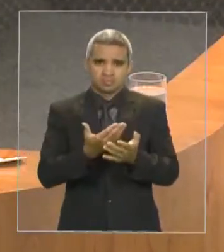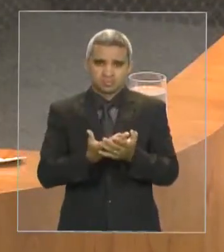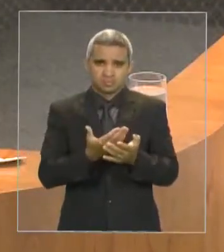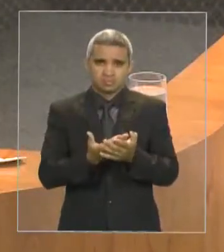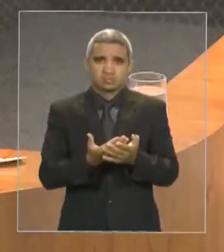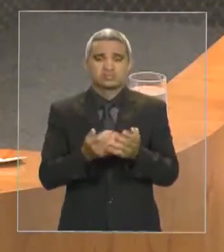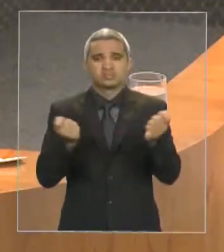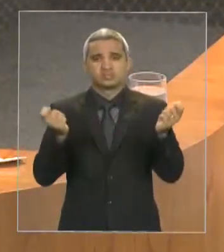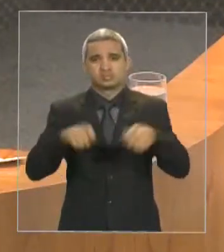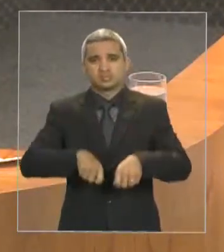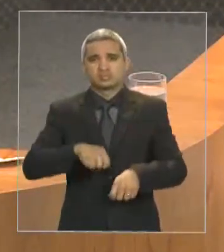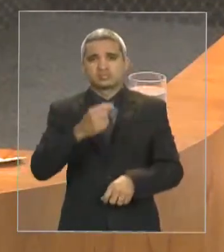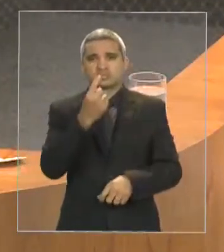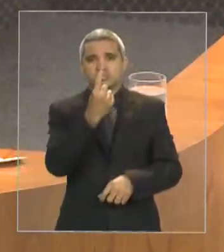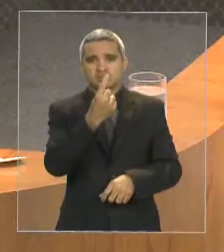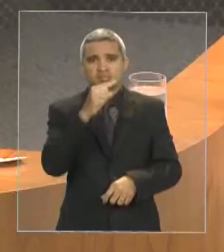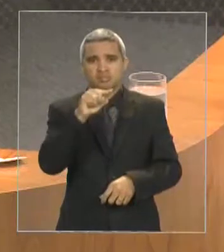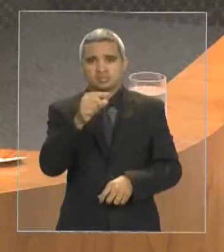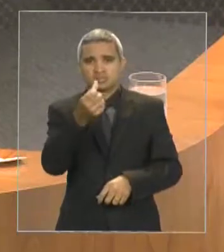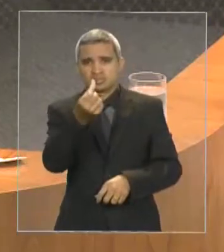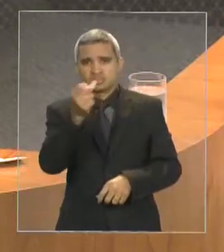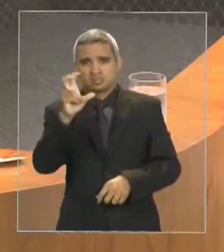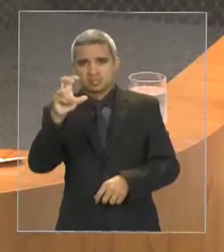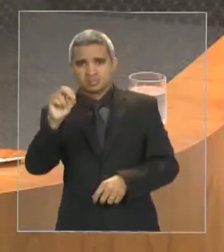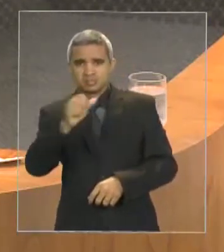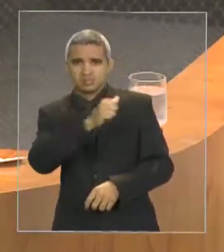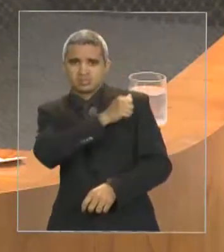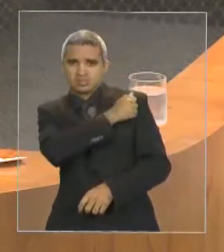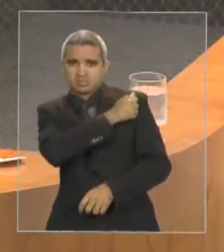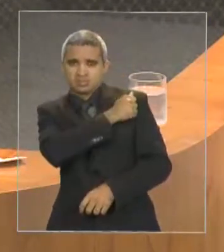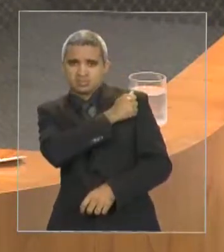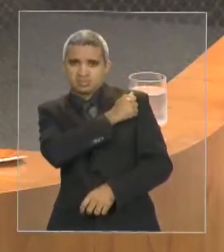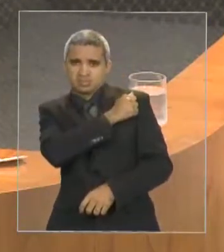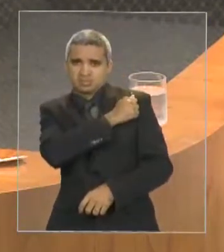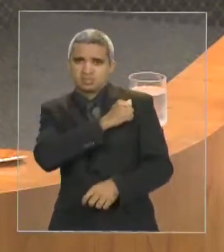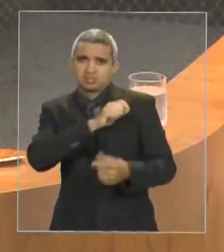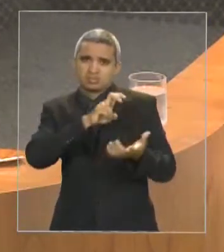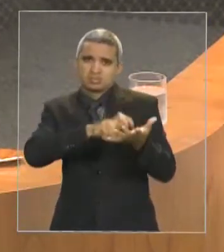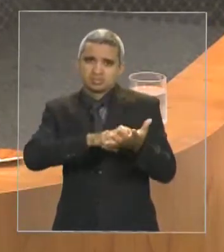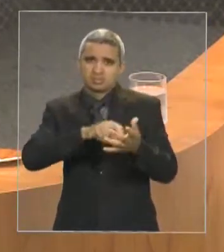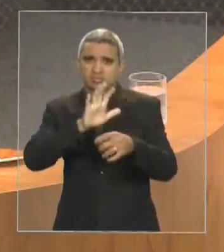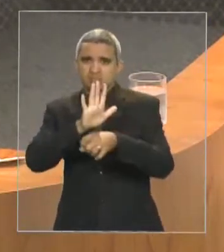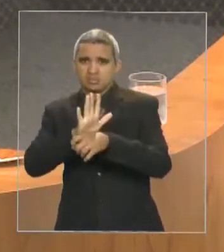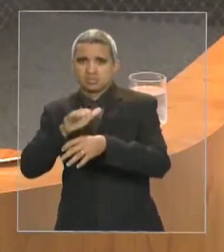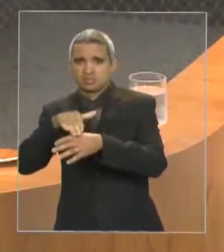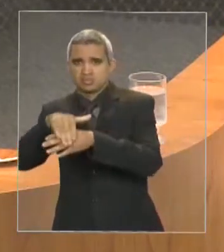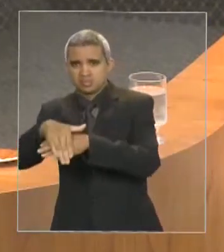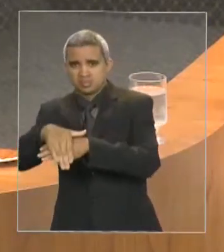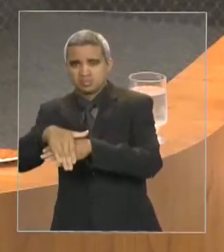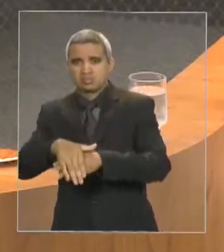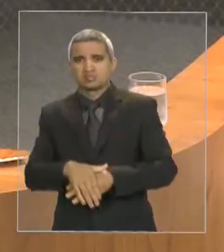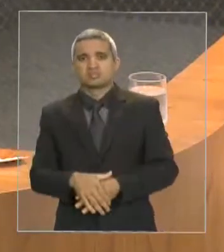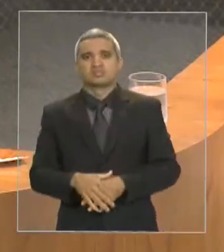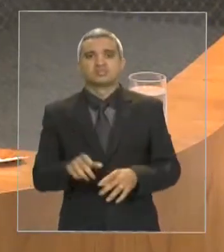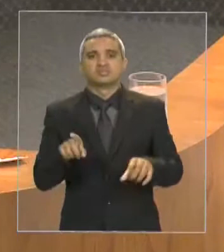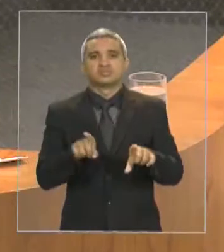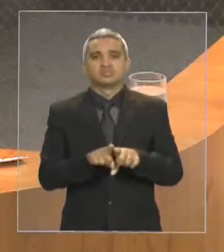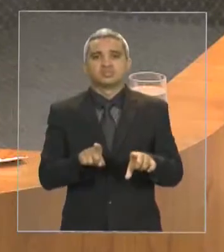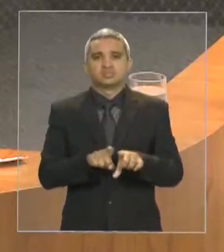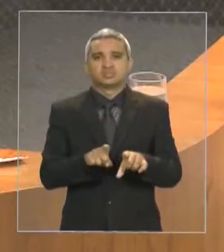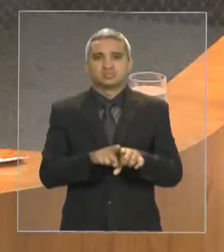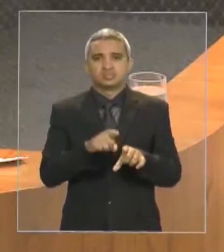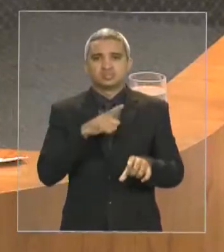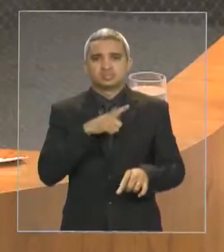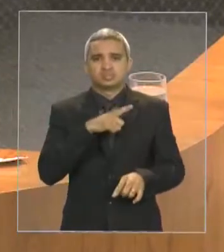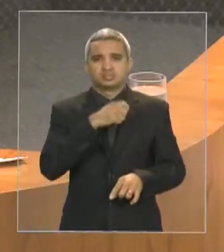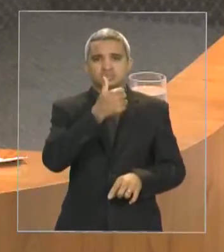até 1.650 alunos, funcionando em 3 turnos. Ainda temos mais 105 escolas com obras de andamento